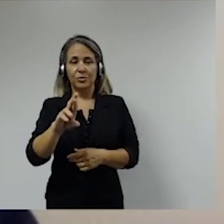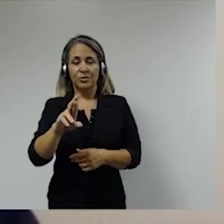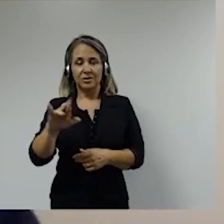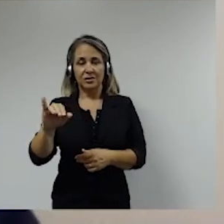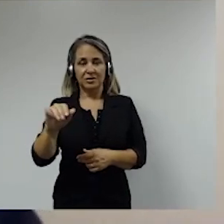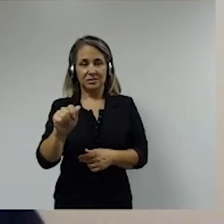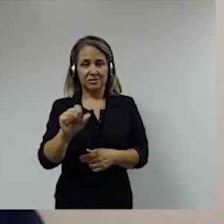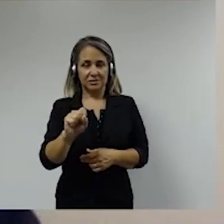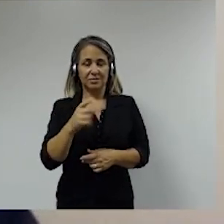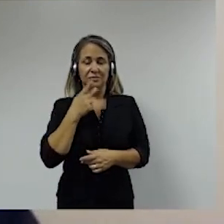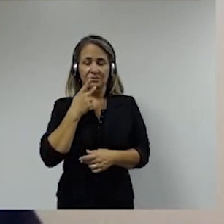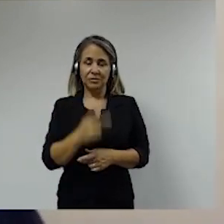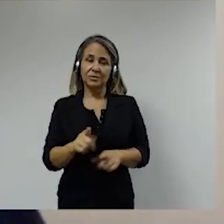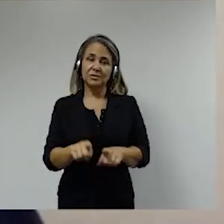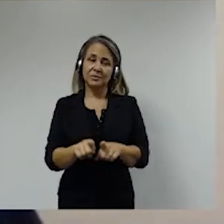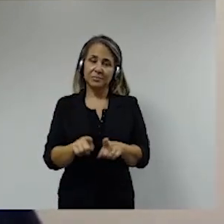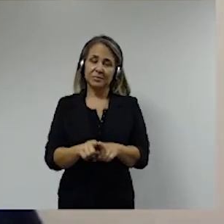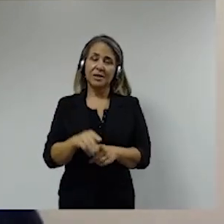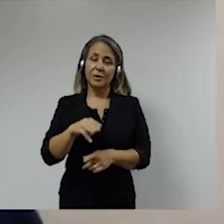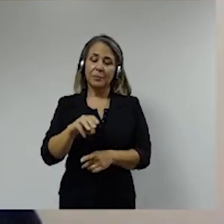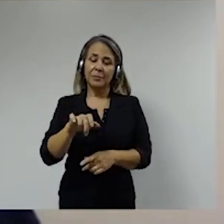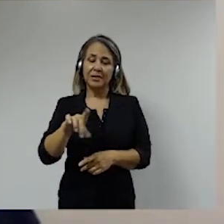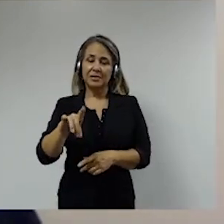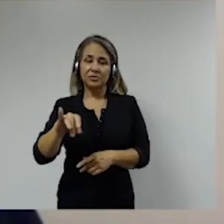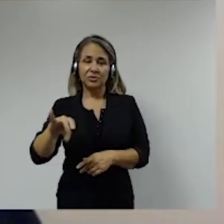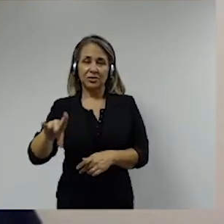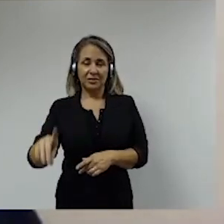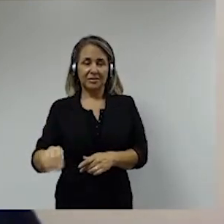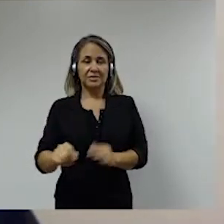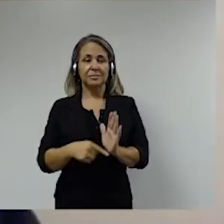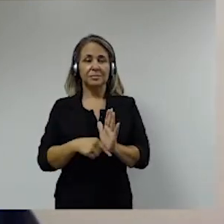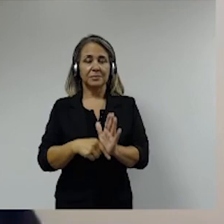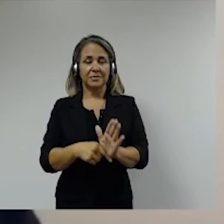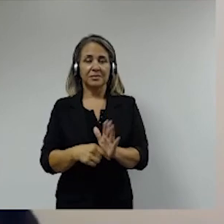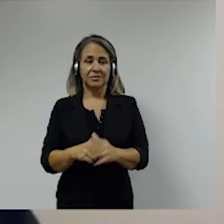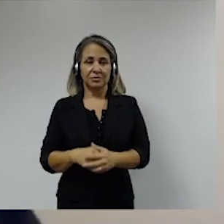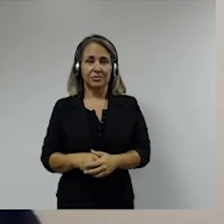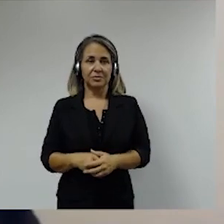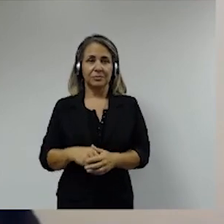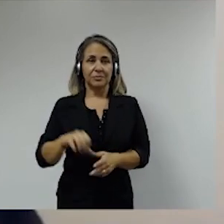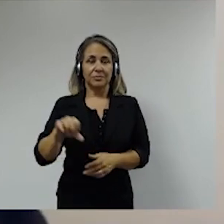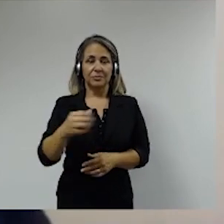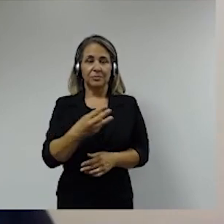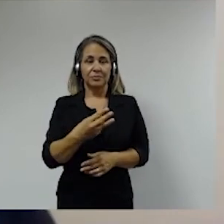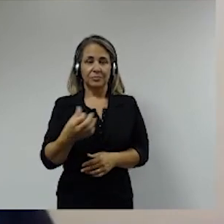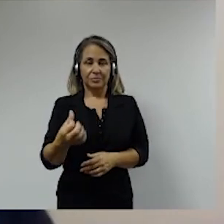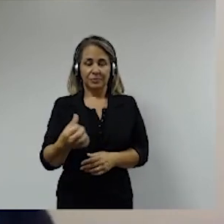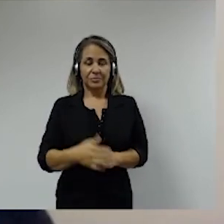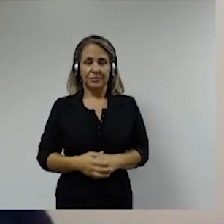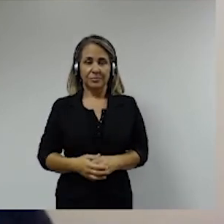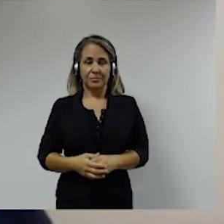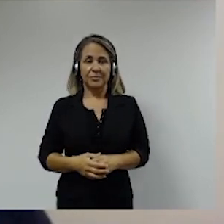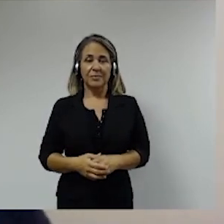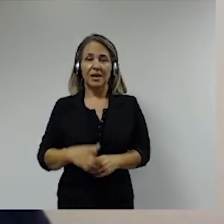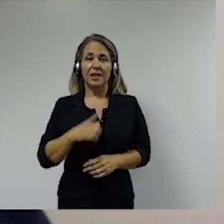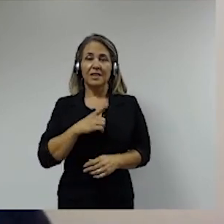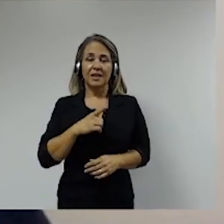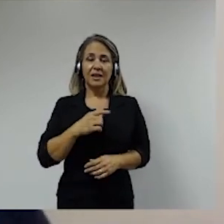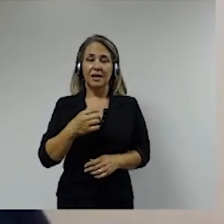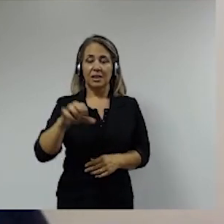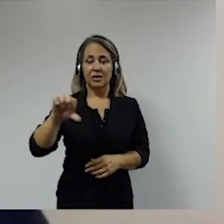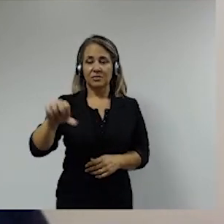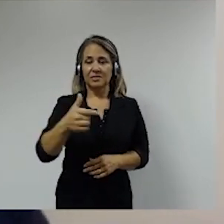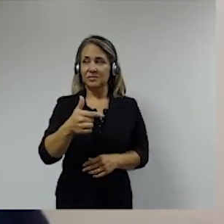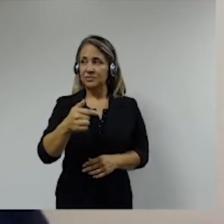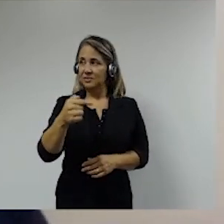as abordou, que foram as medidas provisórias 927 e 936. A 927, por